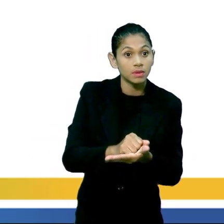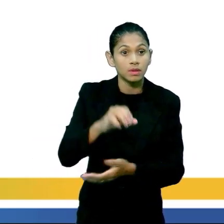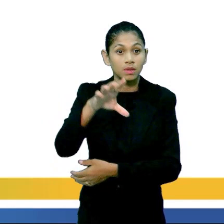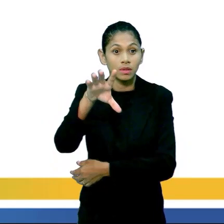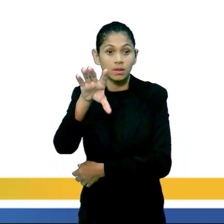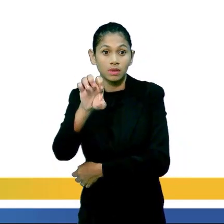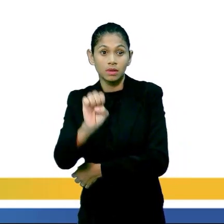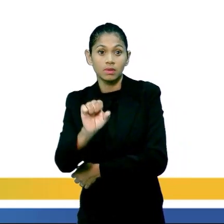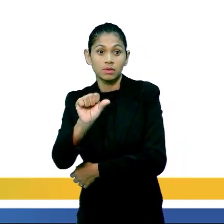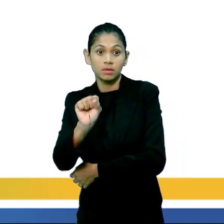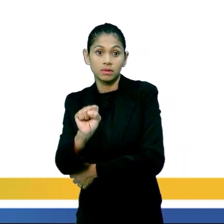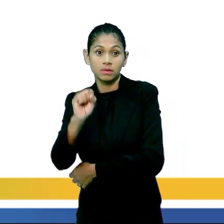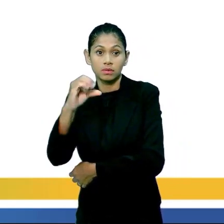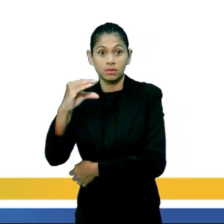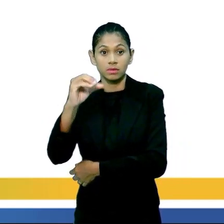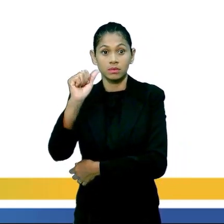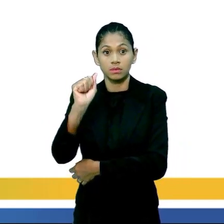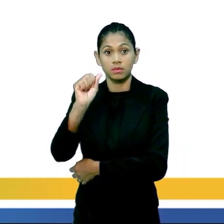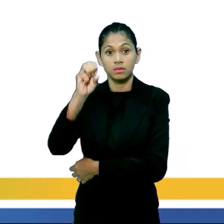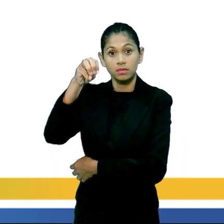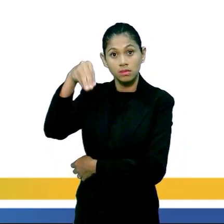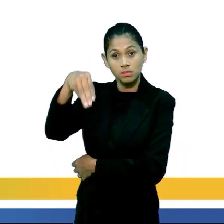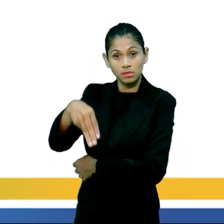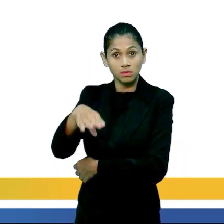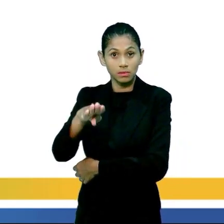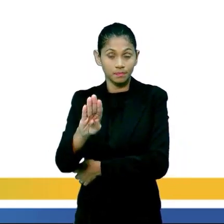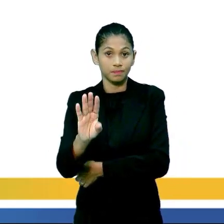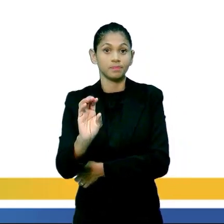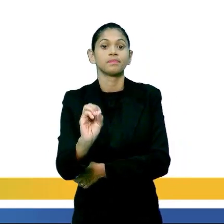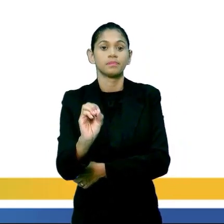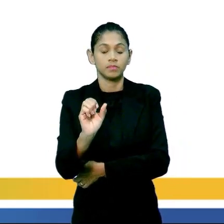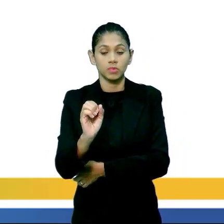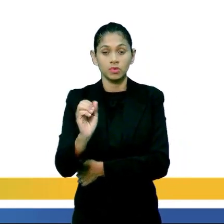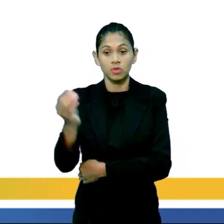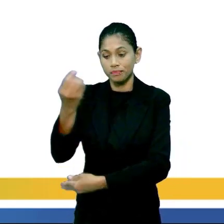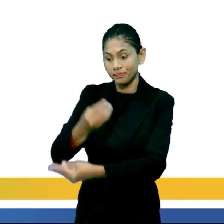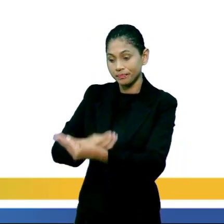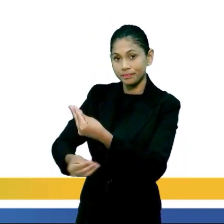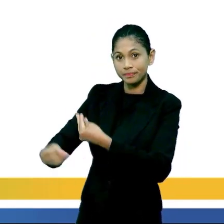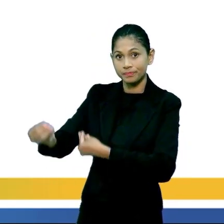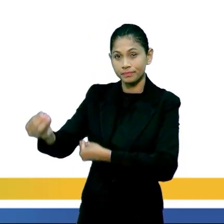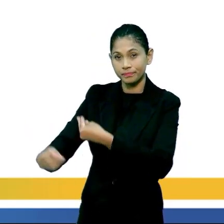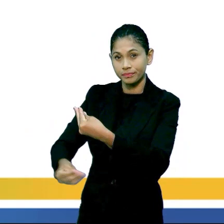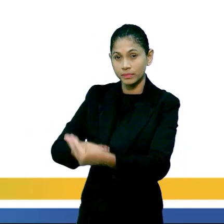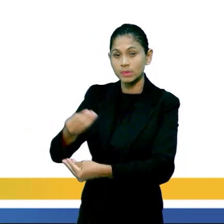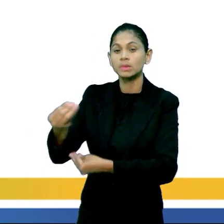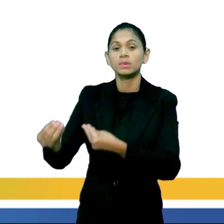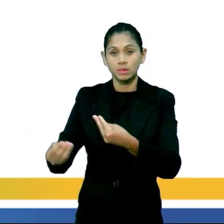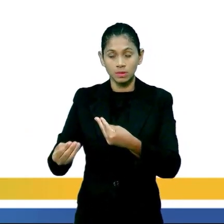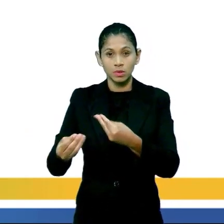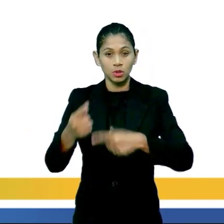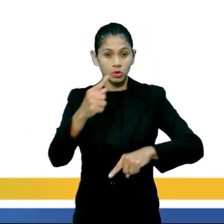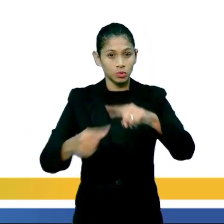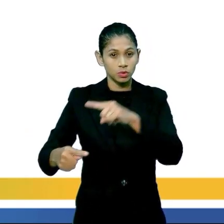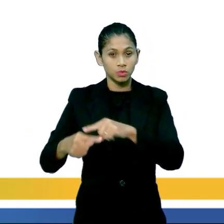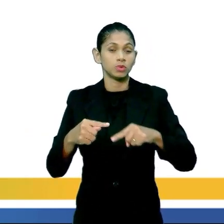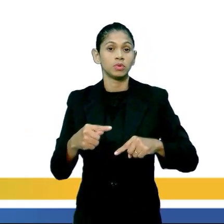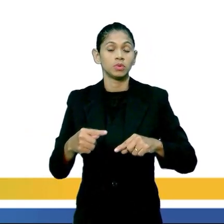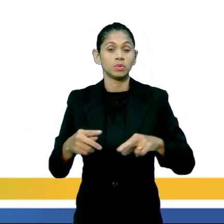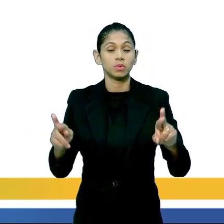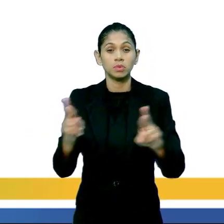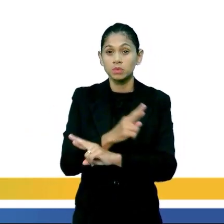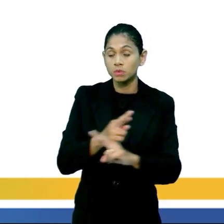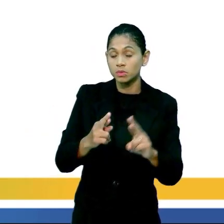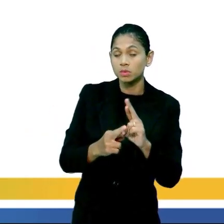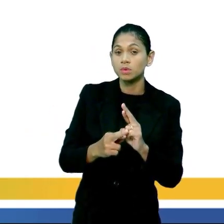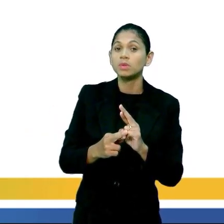que significa troca de produtos, no caso, entre indígenas e portugueses, como você pode ver na imagem, né?